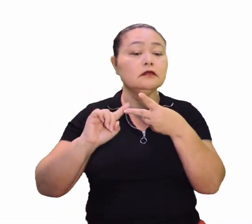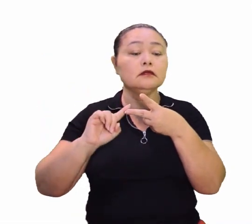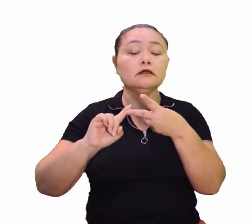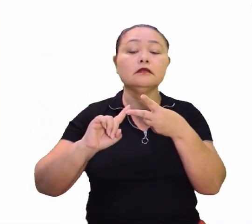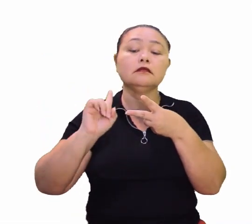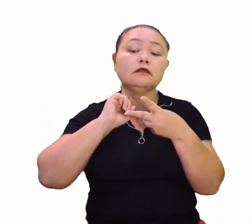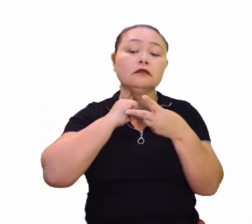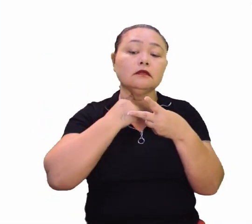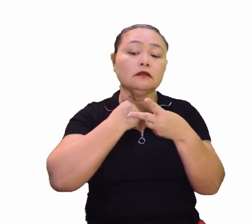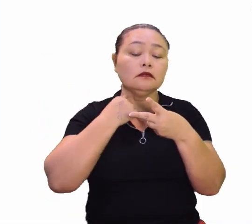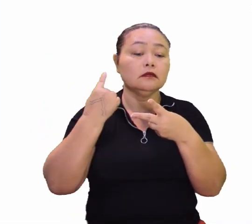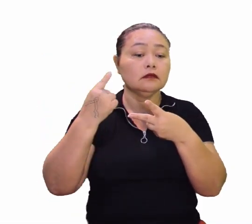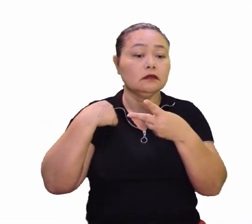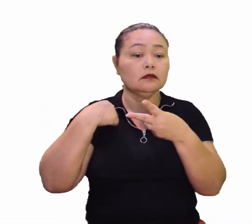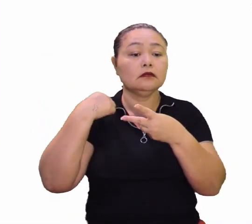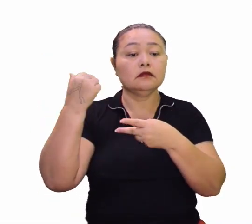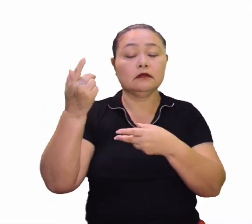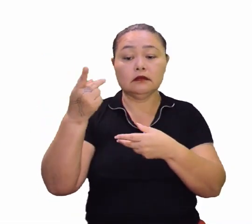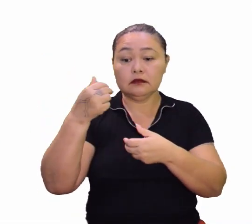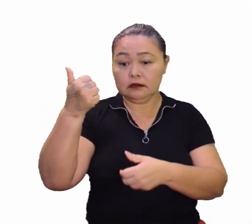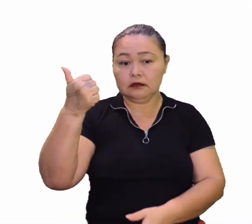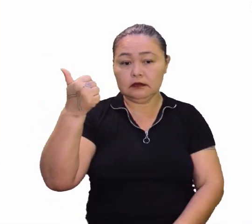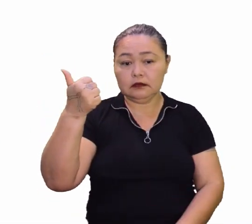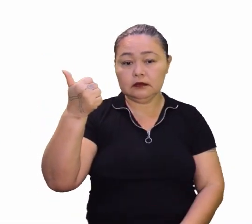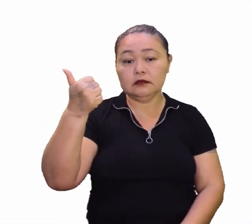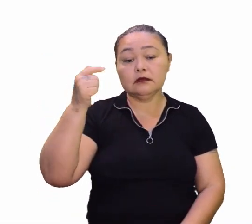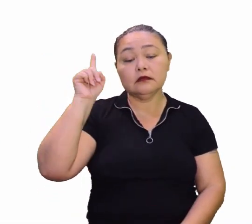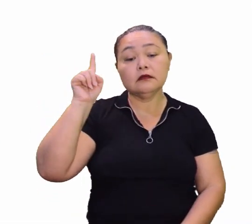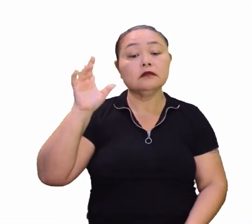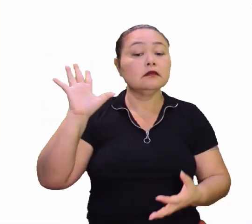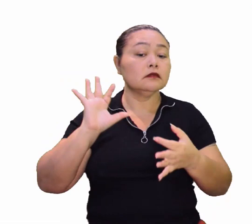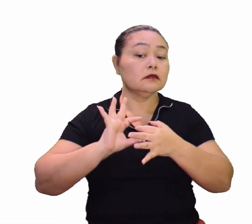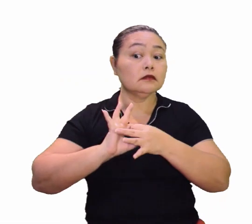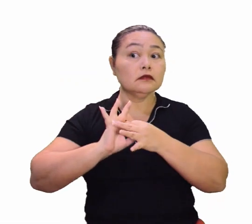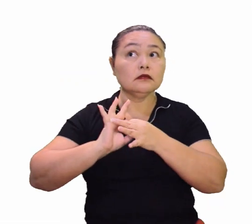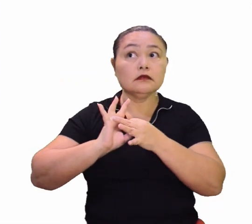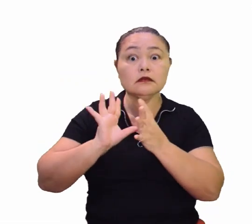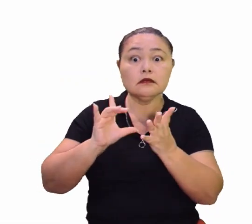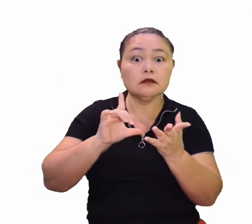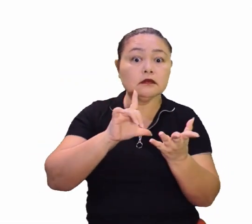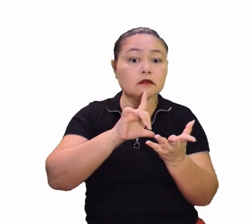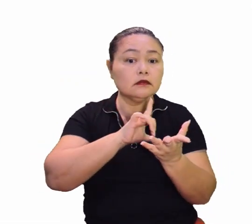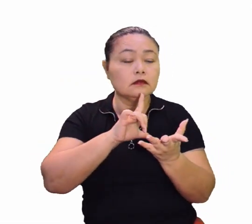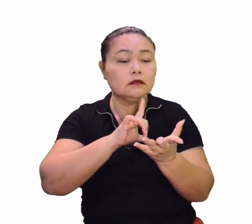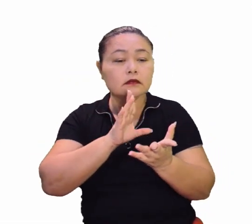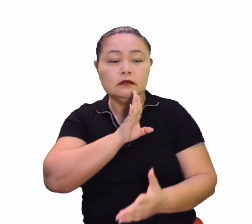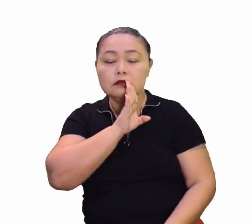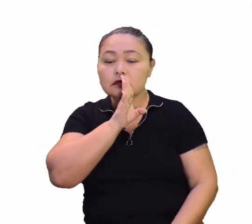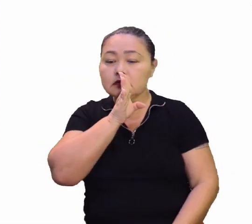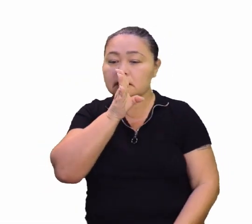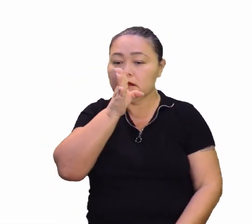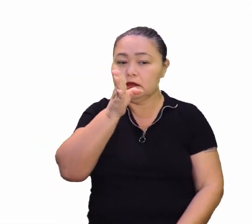esses poluentes por fontes primárias são aqueles liberados